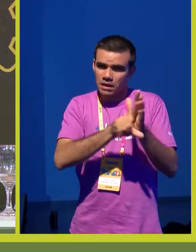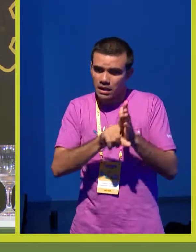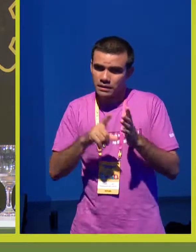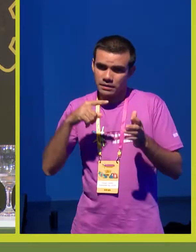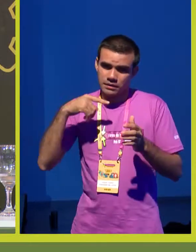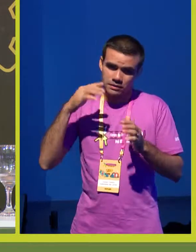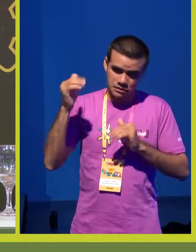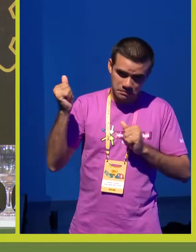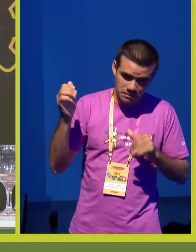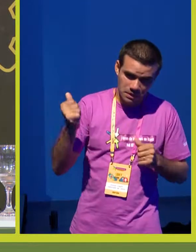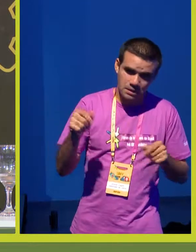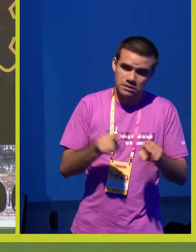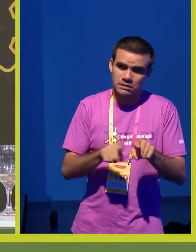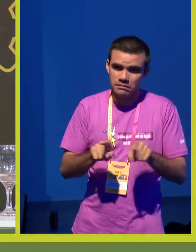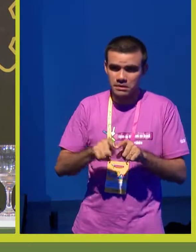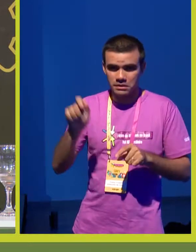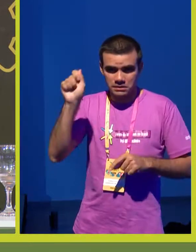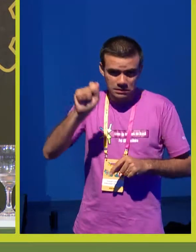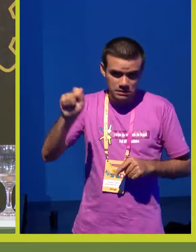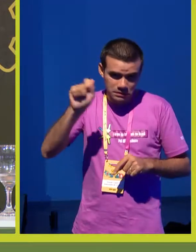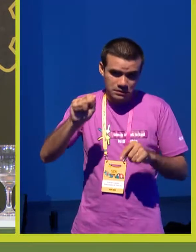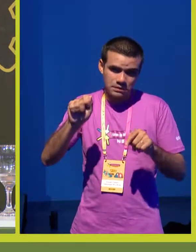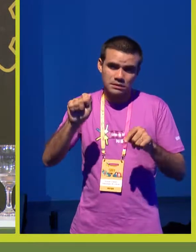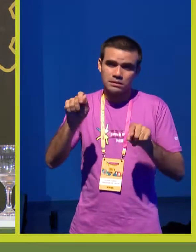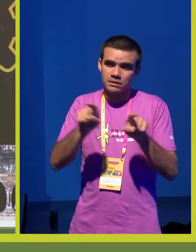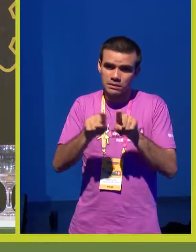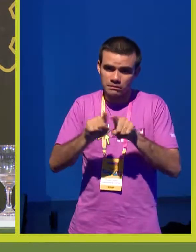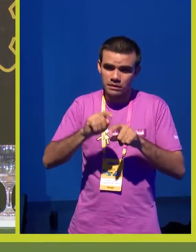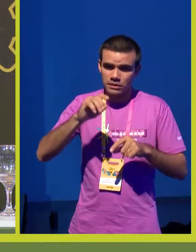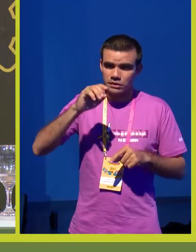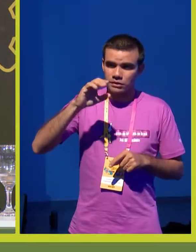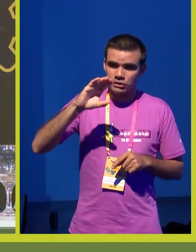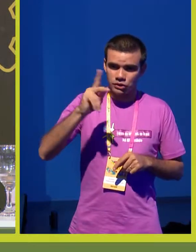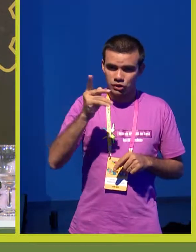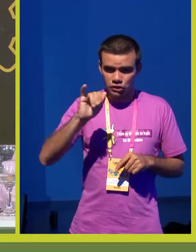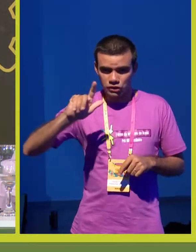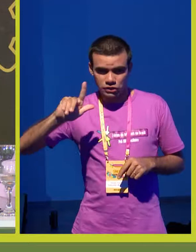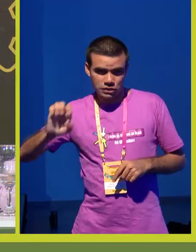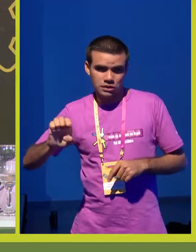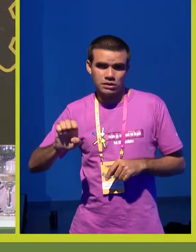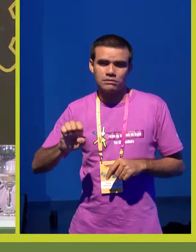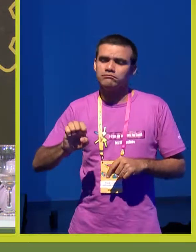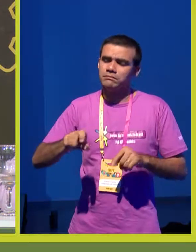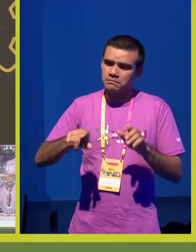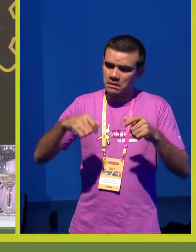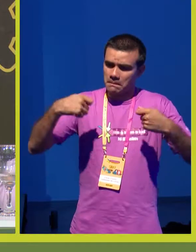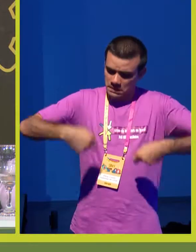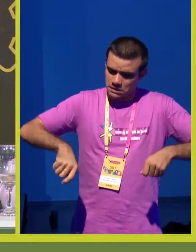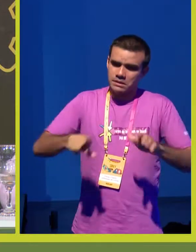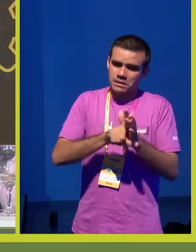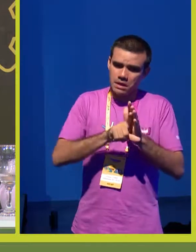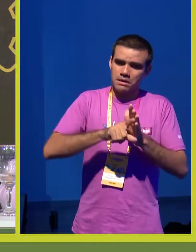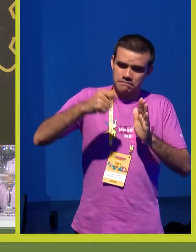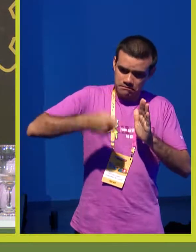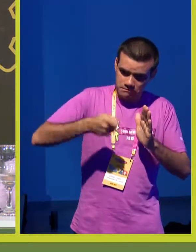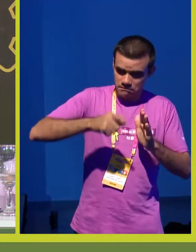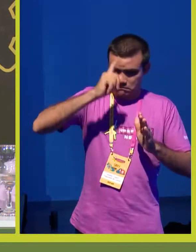espanhola e na Argentina e no Chile. Tanto dado a necessidade de ordem judicial para acessar